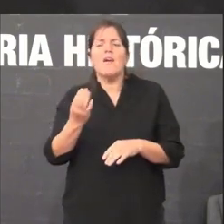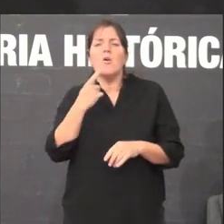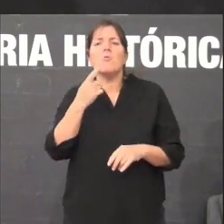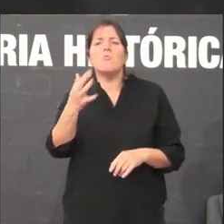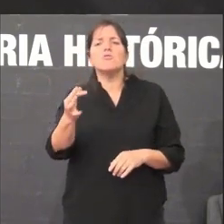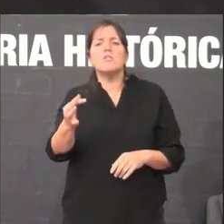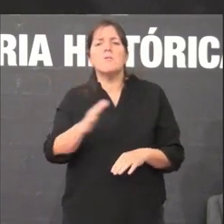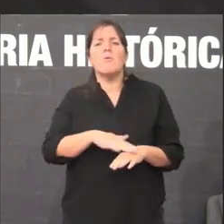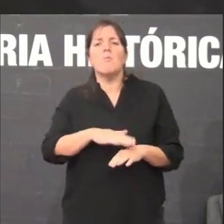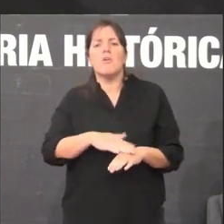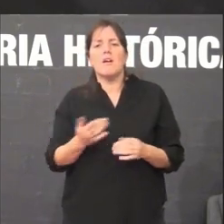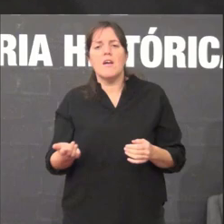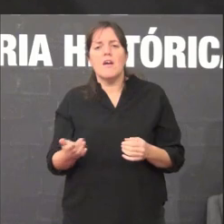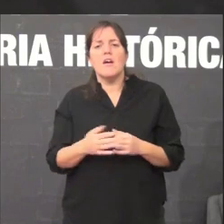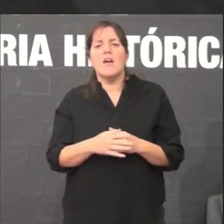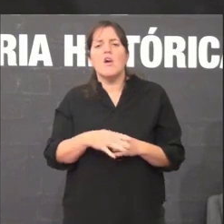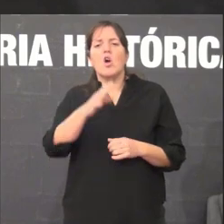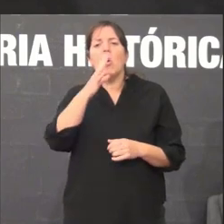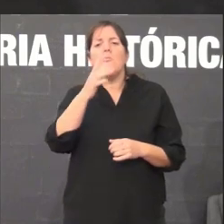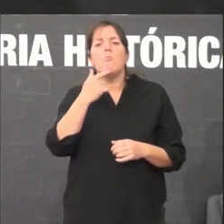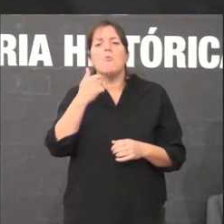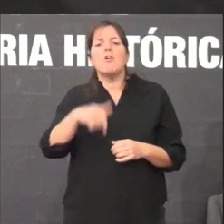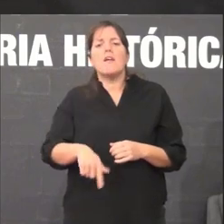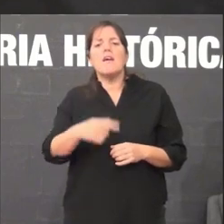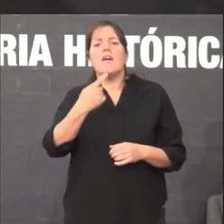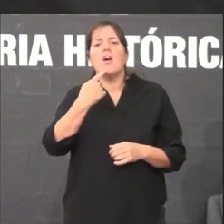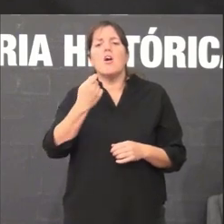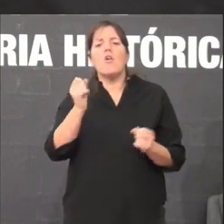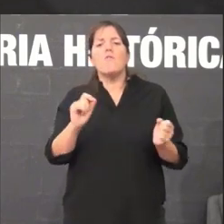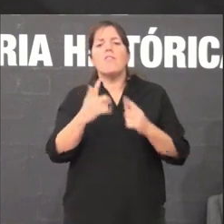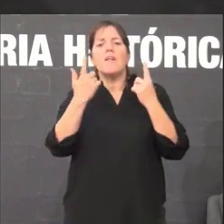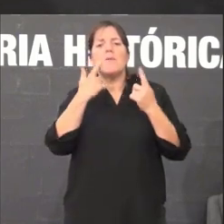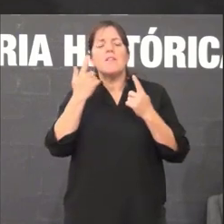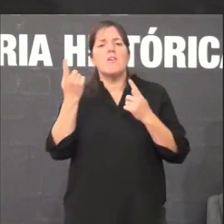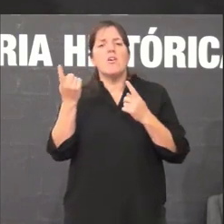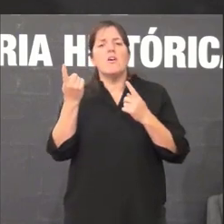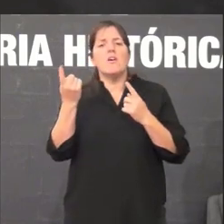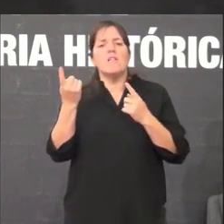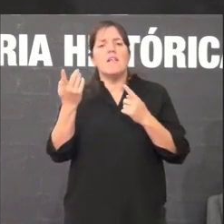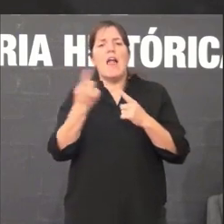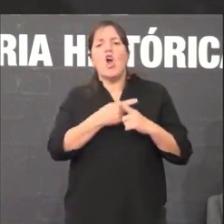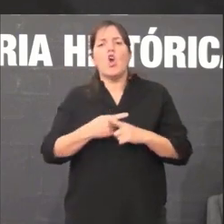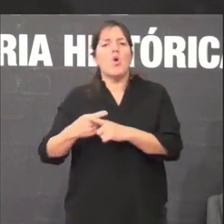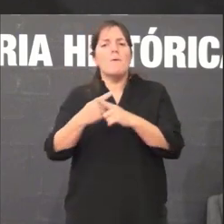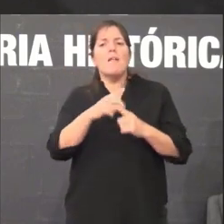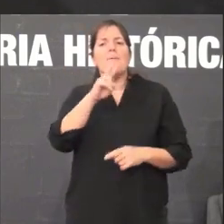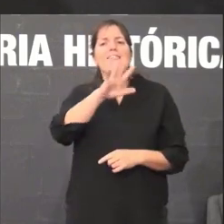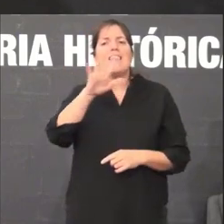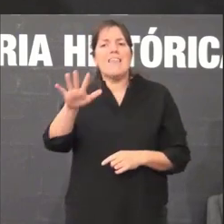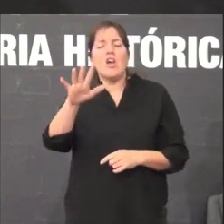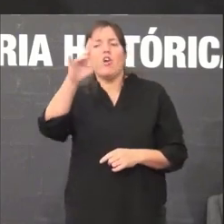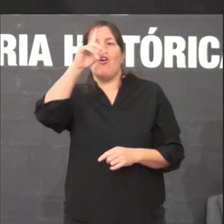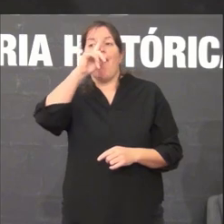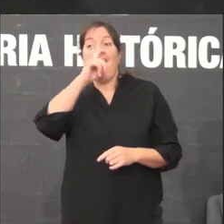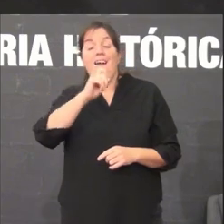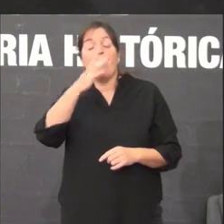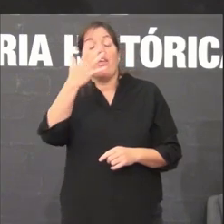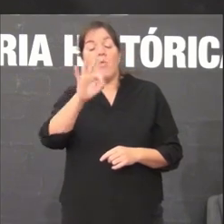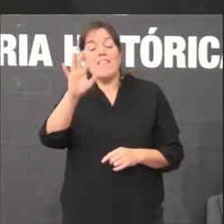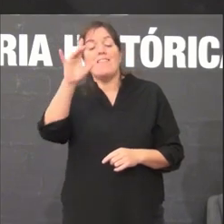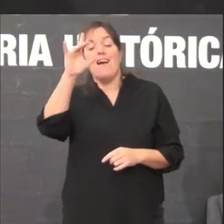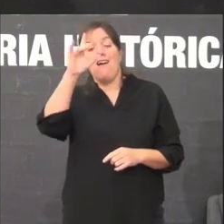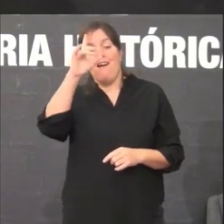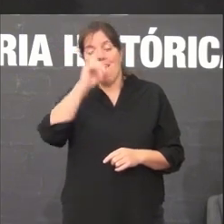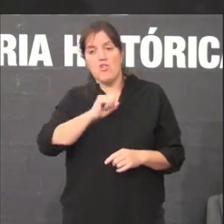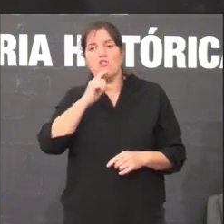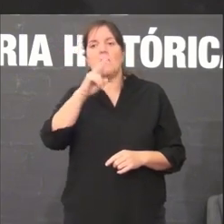ano começaram oficialmente as comemorações dos 50 anos do 25 de Abril. Os 50 anos do 25 de